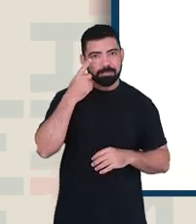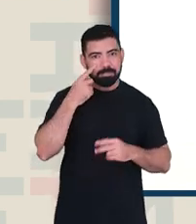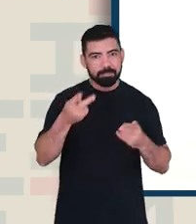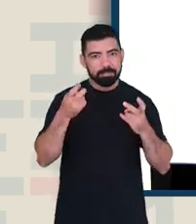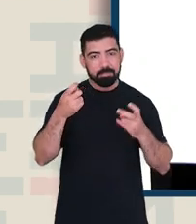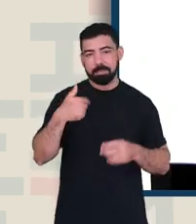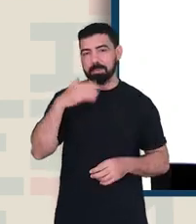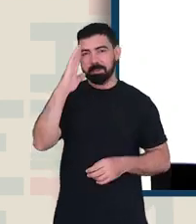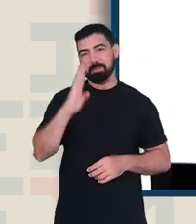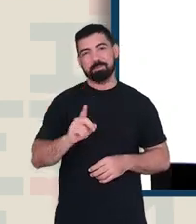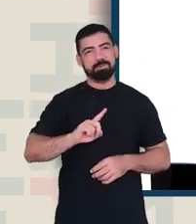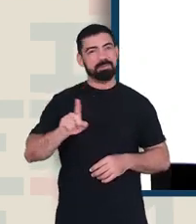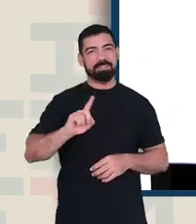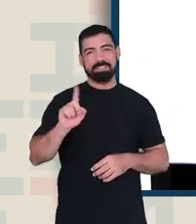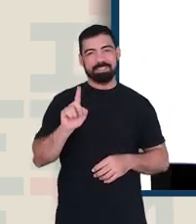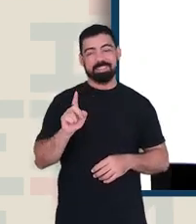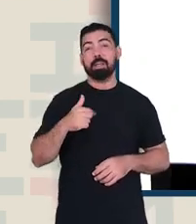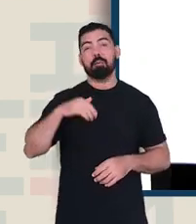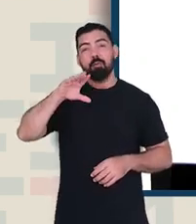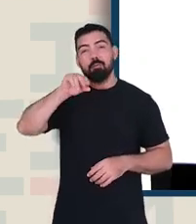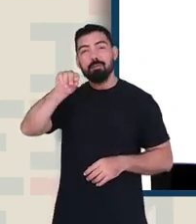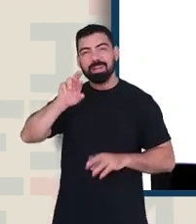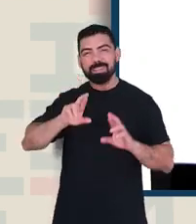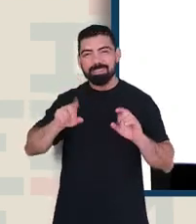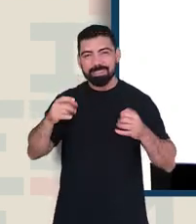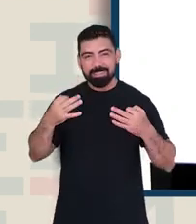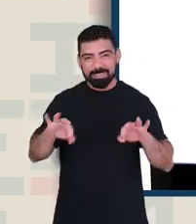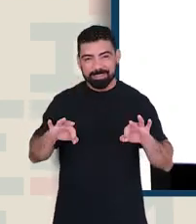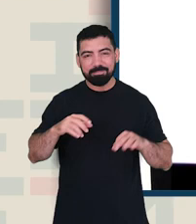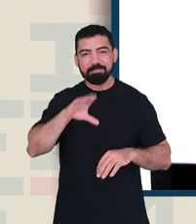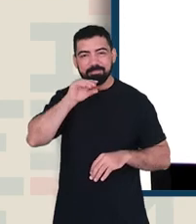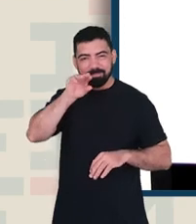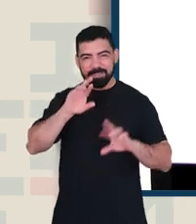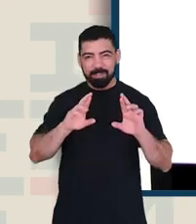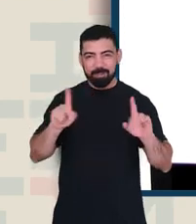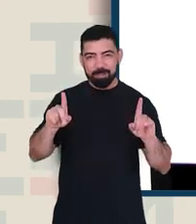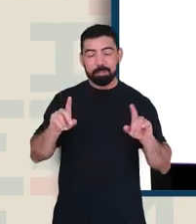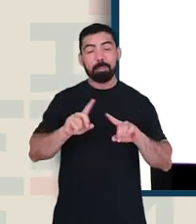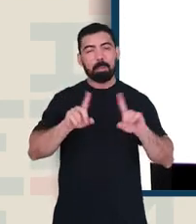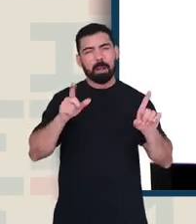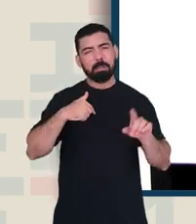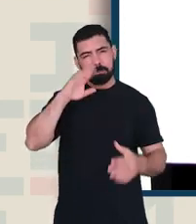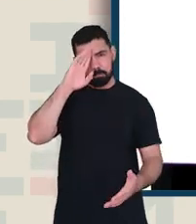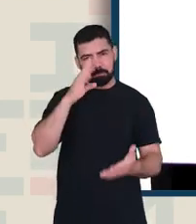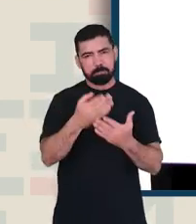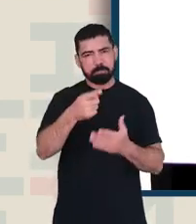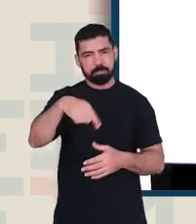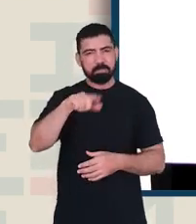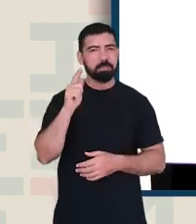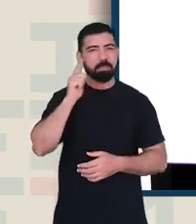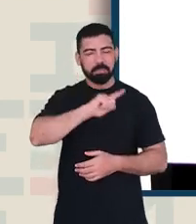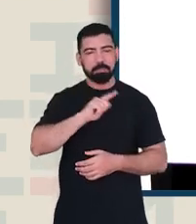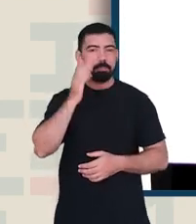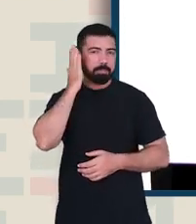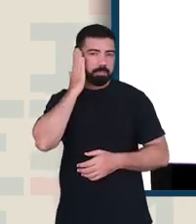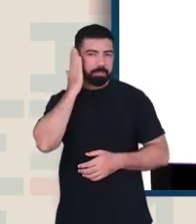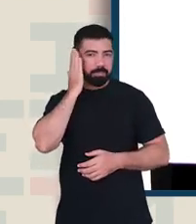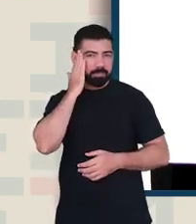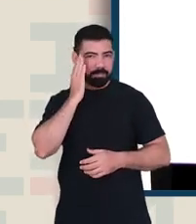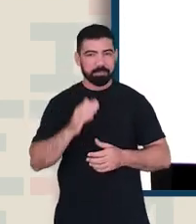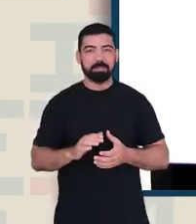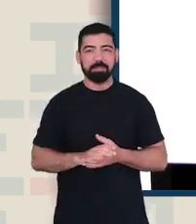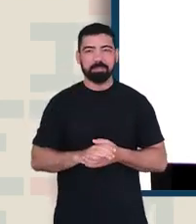Brasil, então meu sotaque é um pouquinho diferente, mas acredito que vai se ouvir